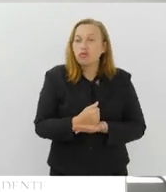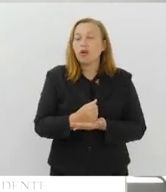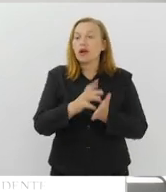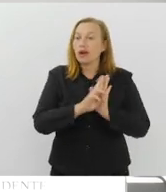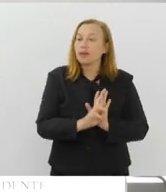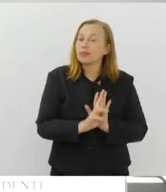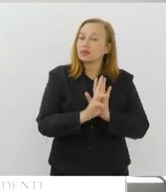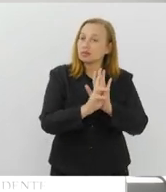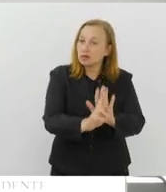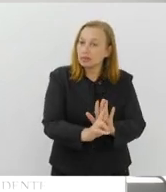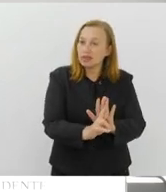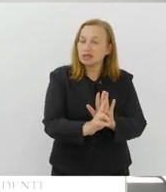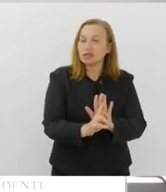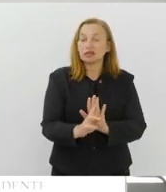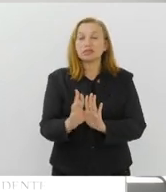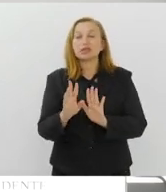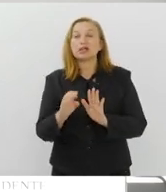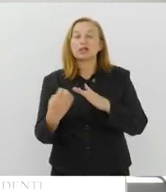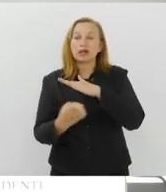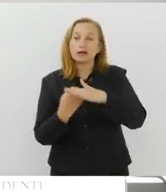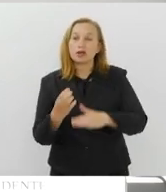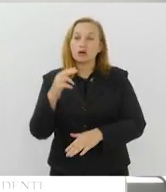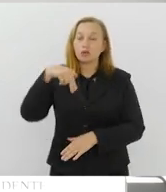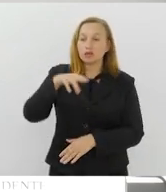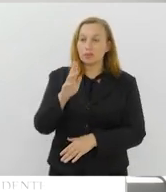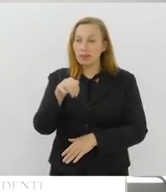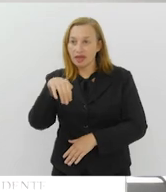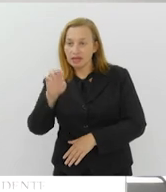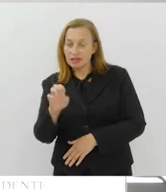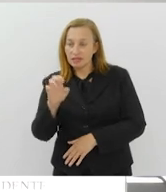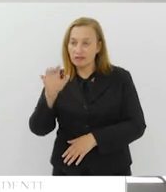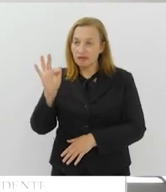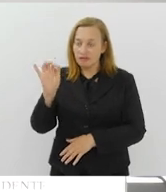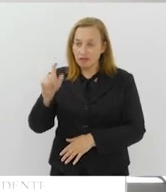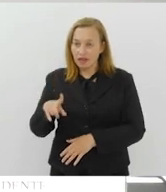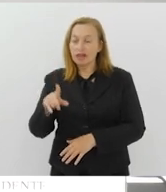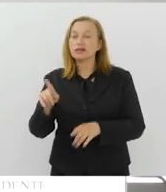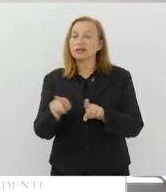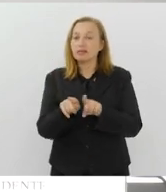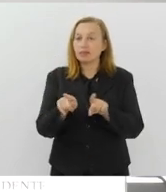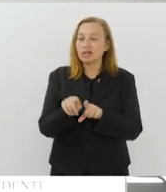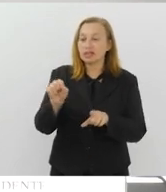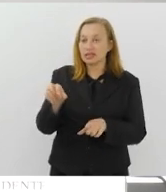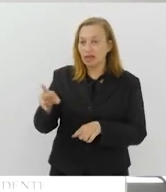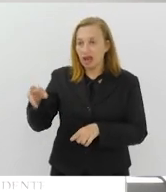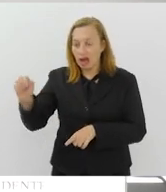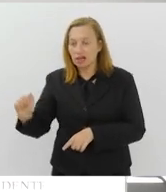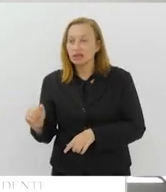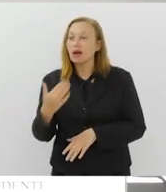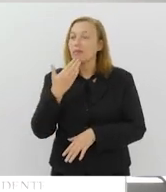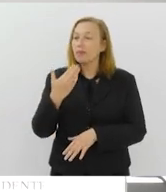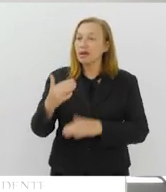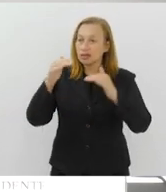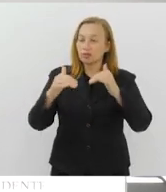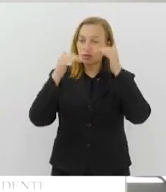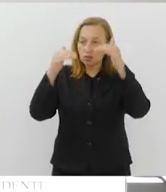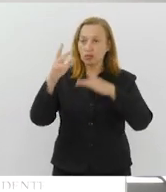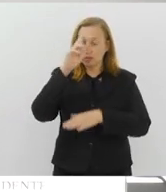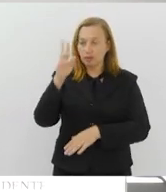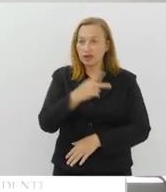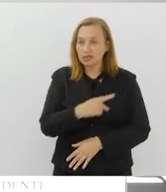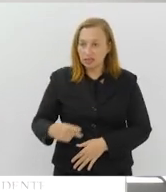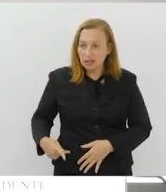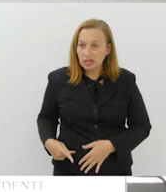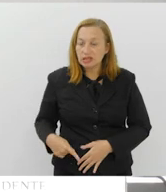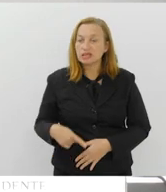representantes legais das empresas Unimed Ferj e Unimed Serrana. Assim, solicita Vossa Excelência que adote